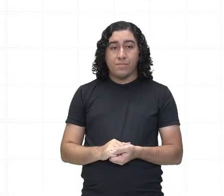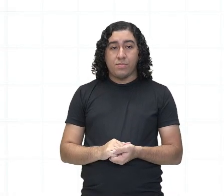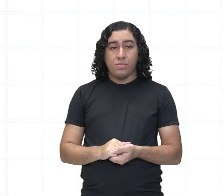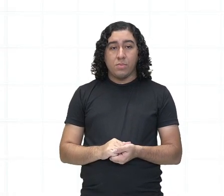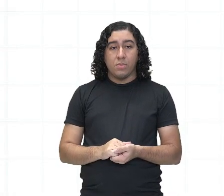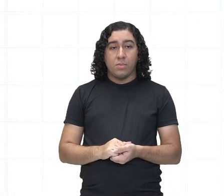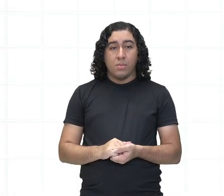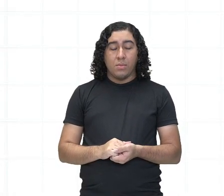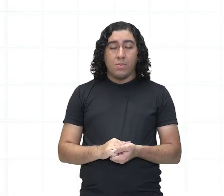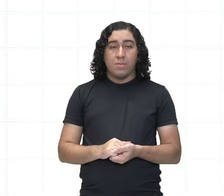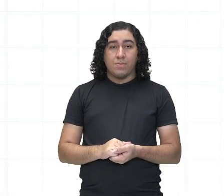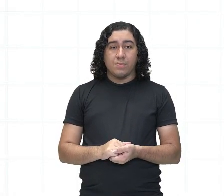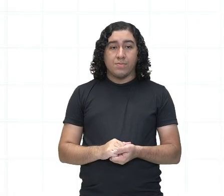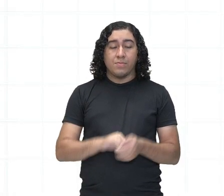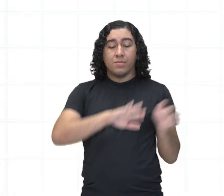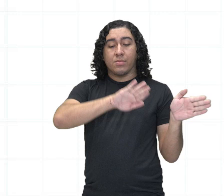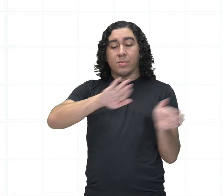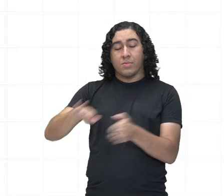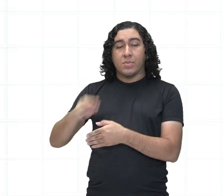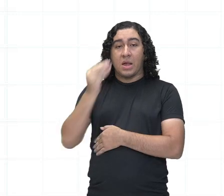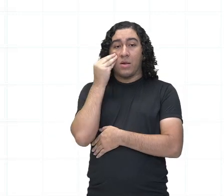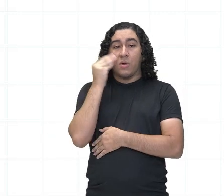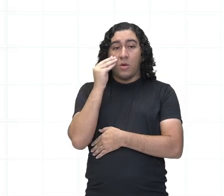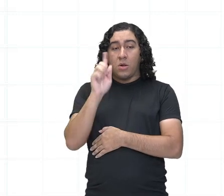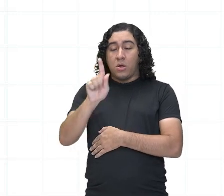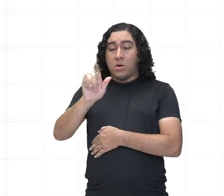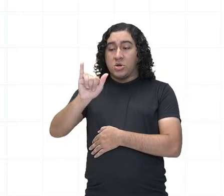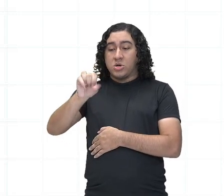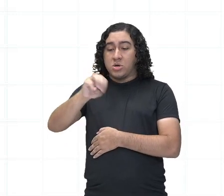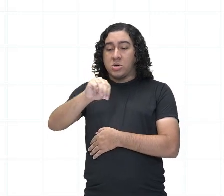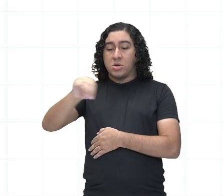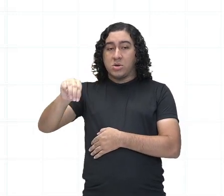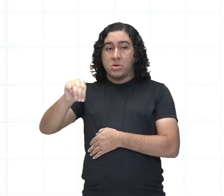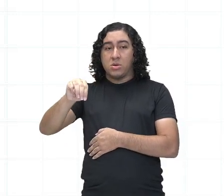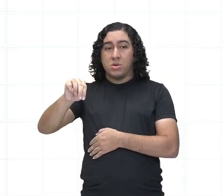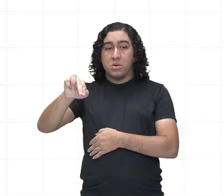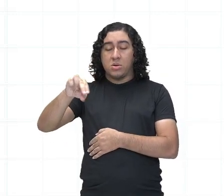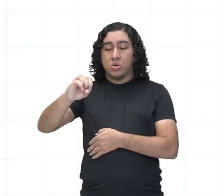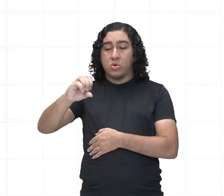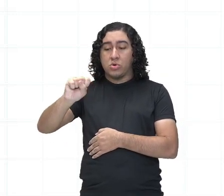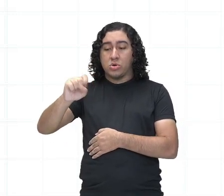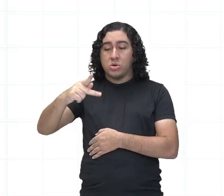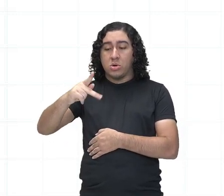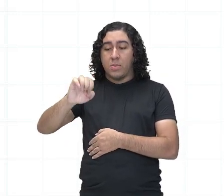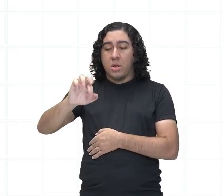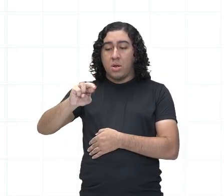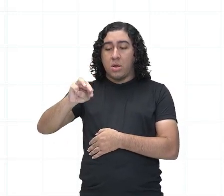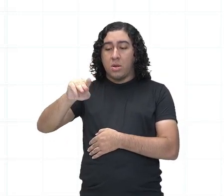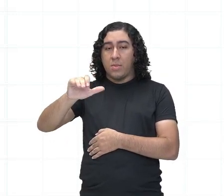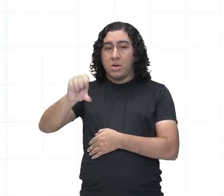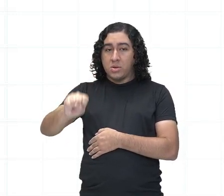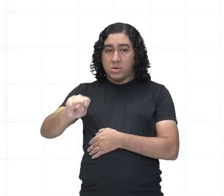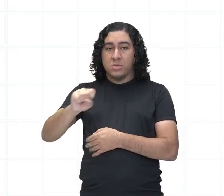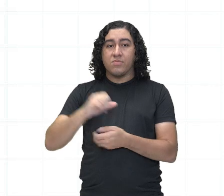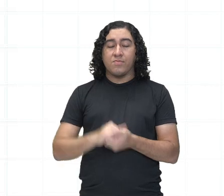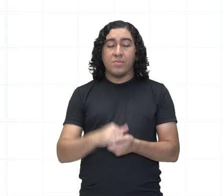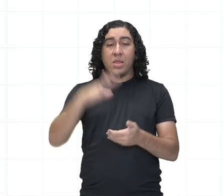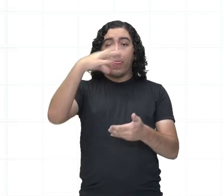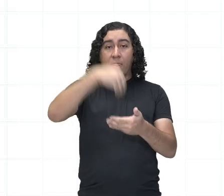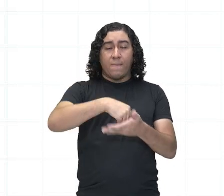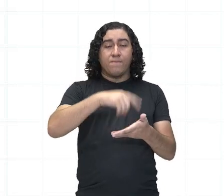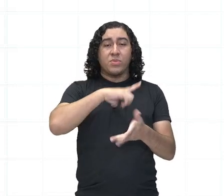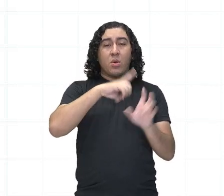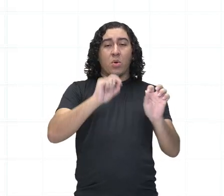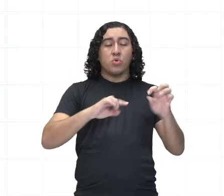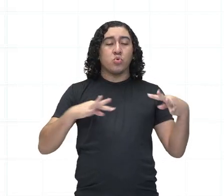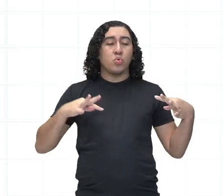as gimnospermas, elas são as plantas que ali dentro estão classificados